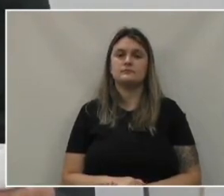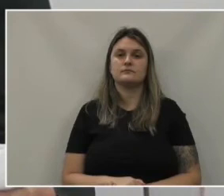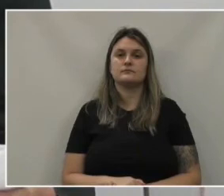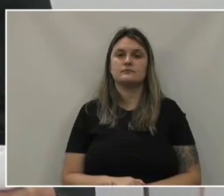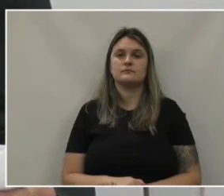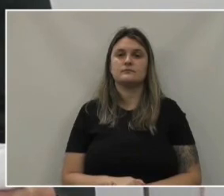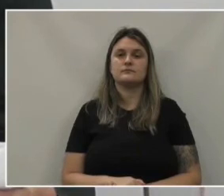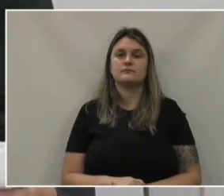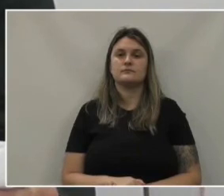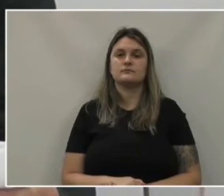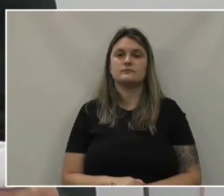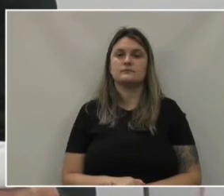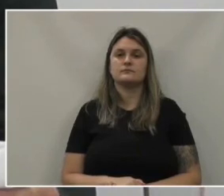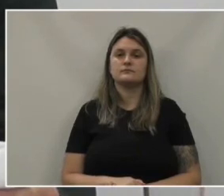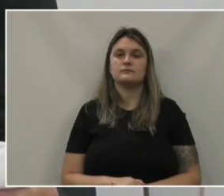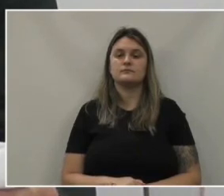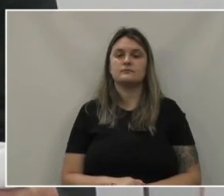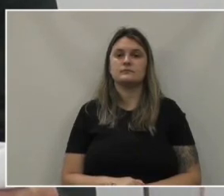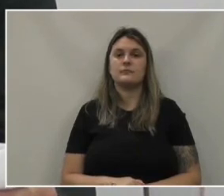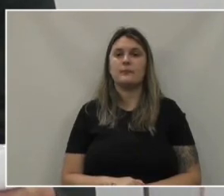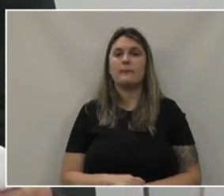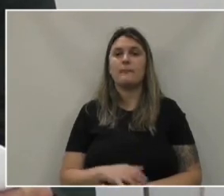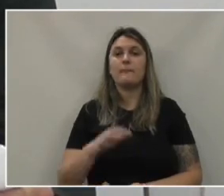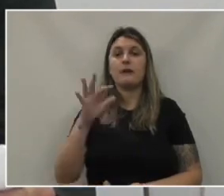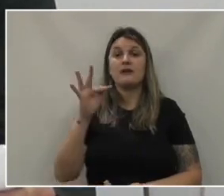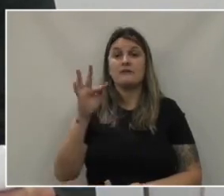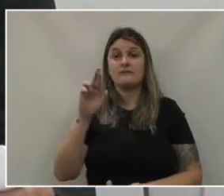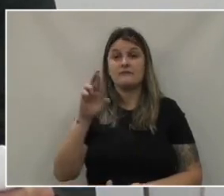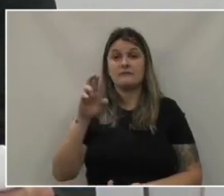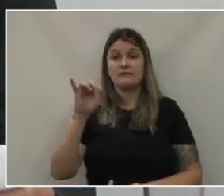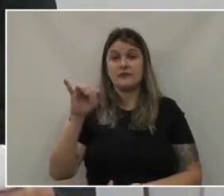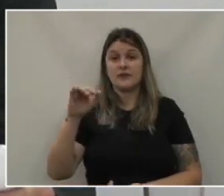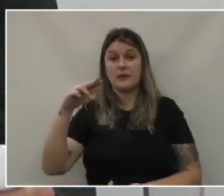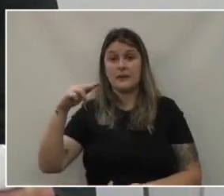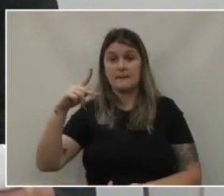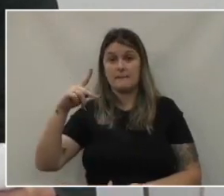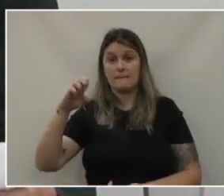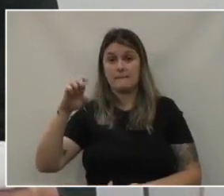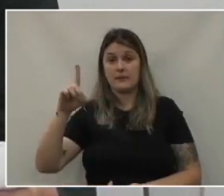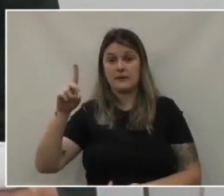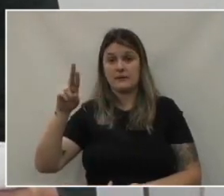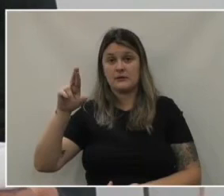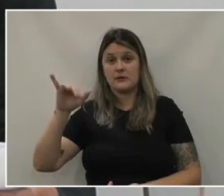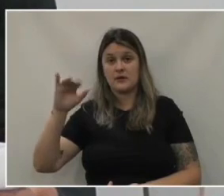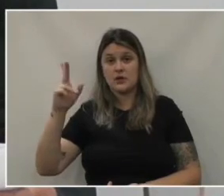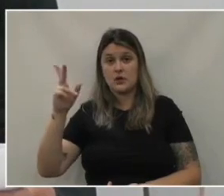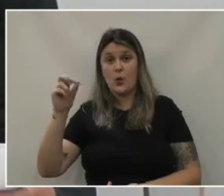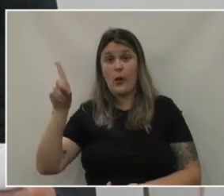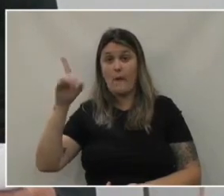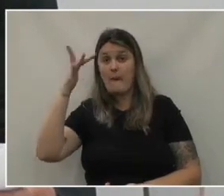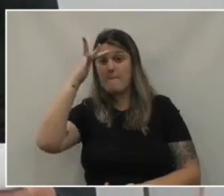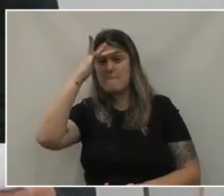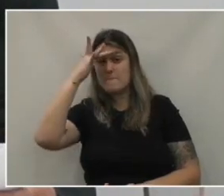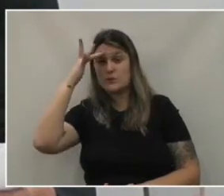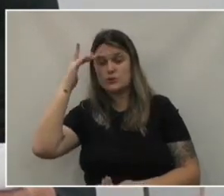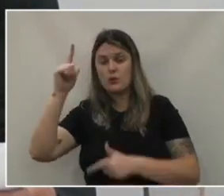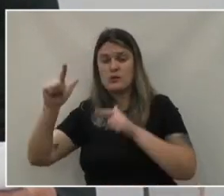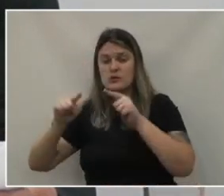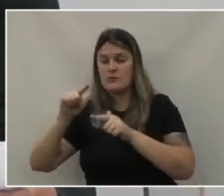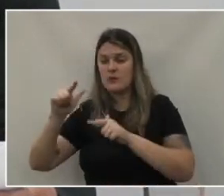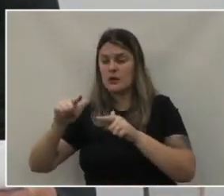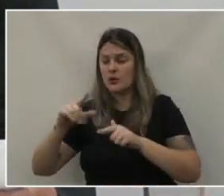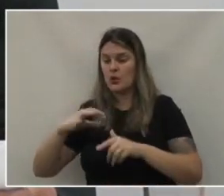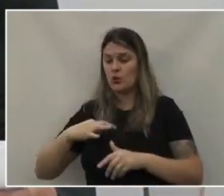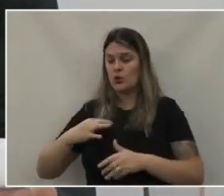nome. E, como eu falei, de maneira totalmente equivocada, foi uma pessoa lá e resolveu colocar